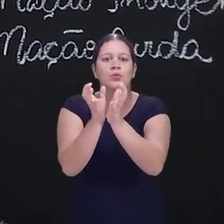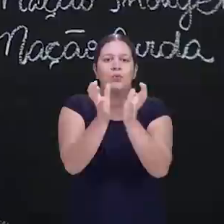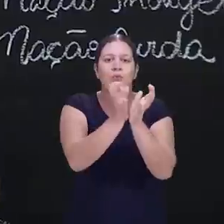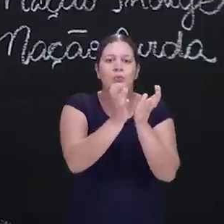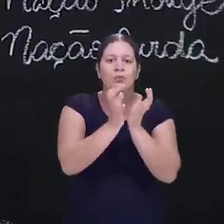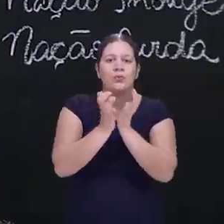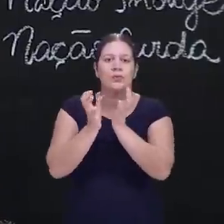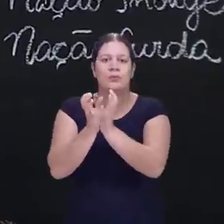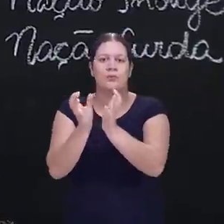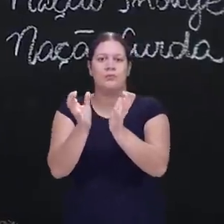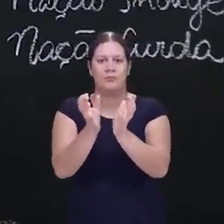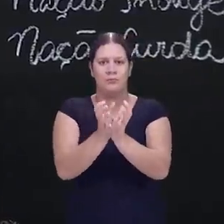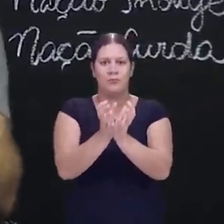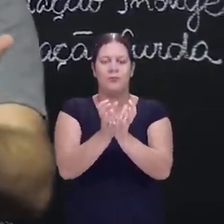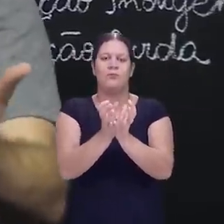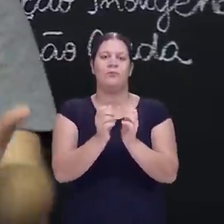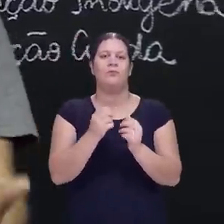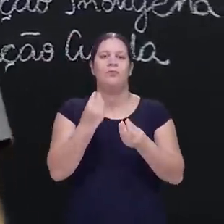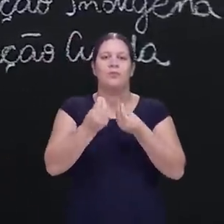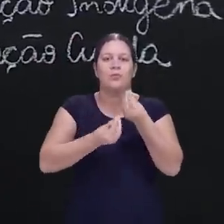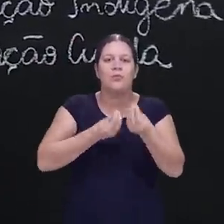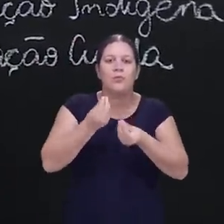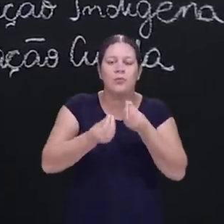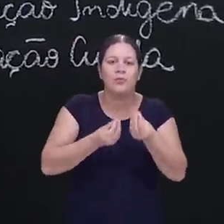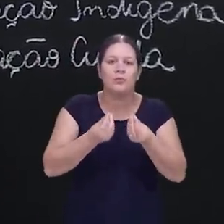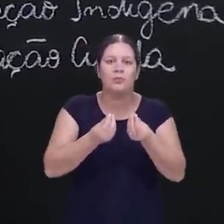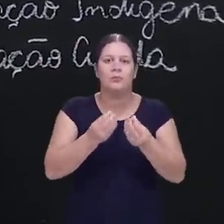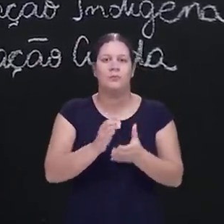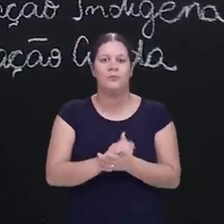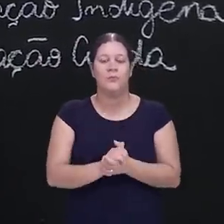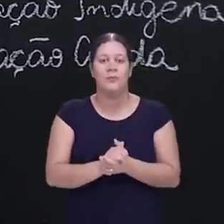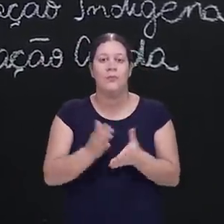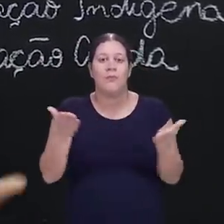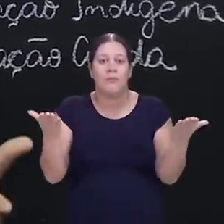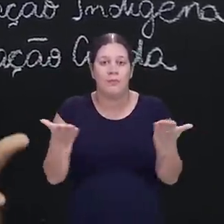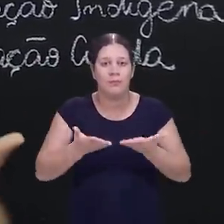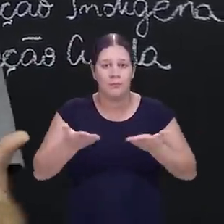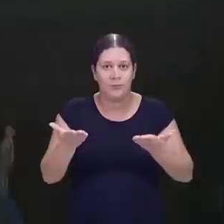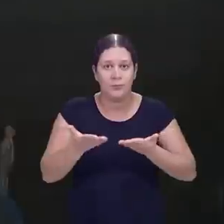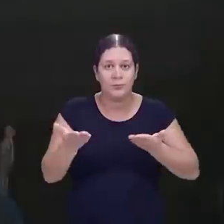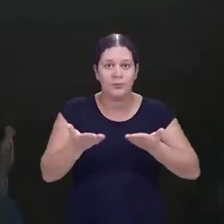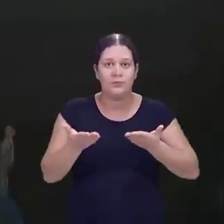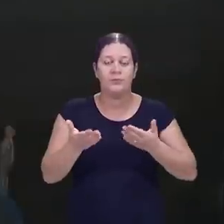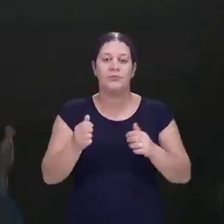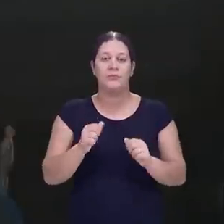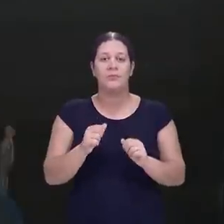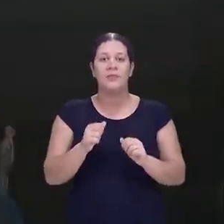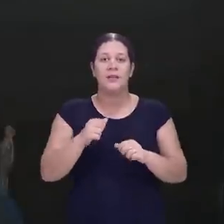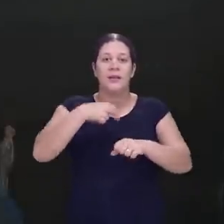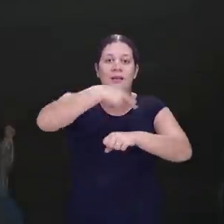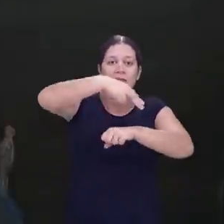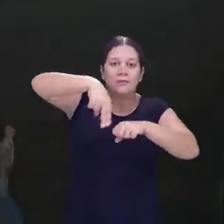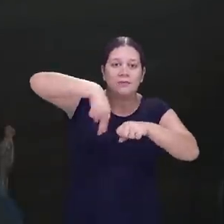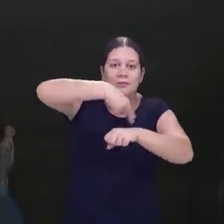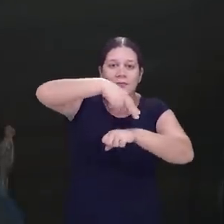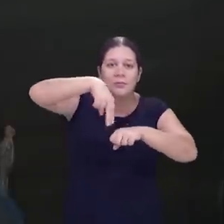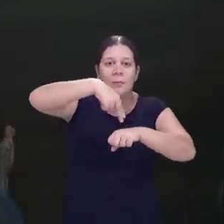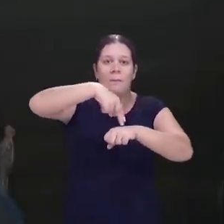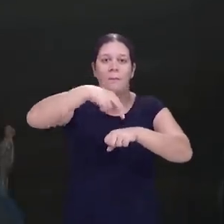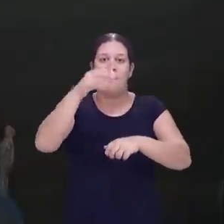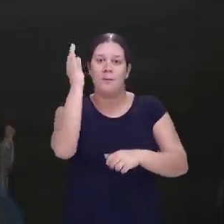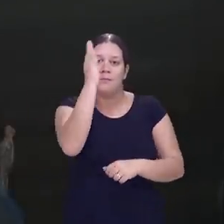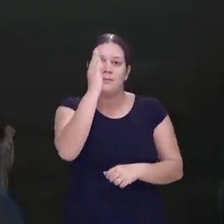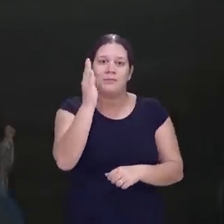ou um grupo de pessoas ser considerada um povo? Agora, a nação